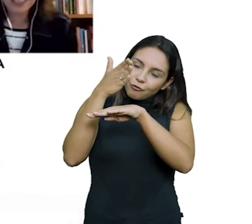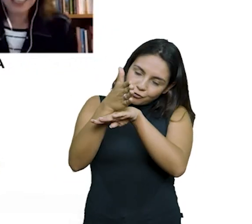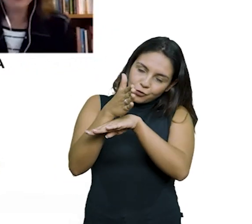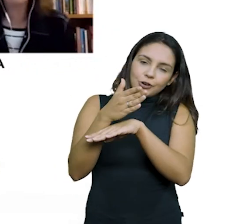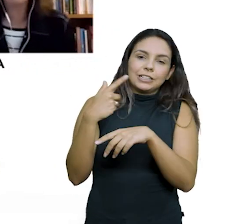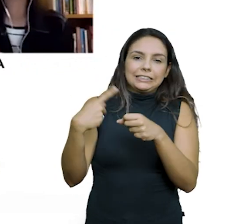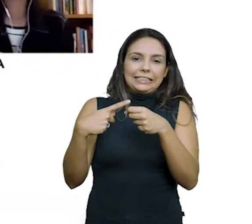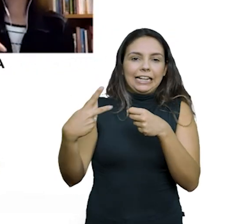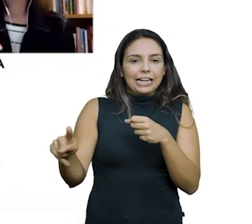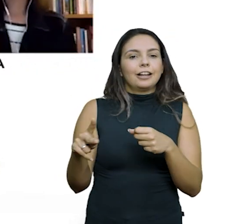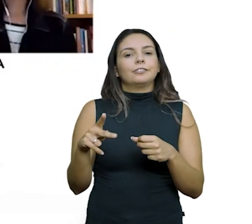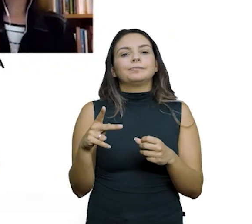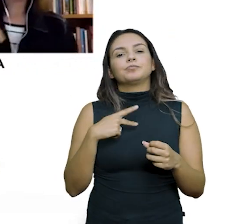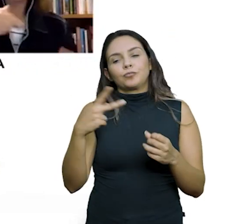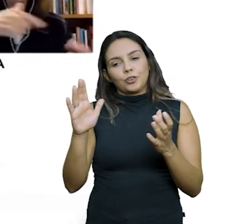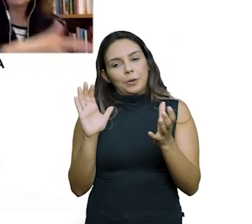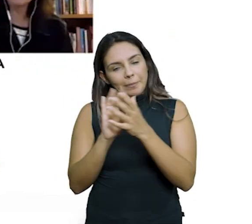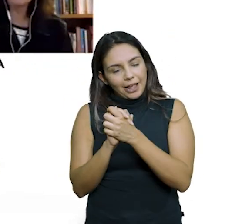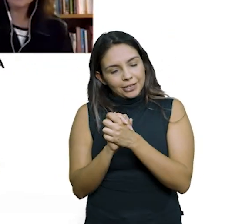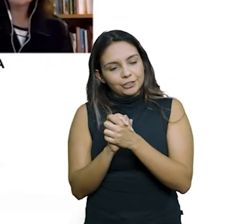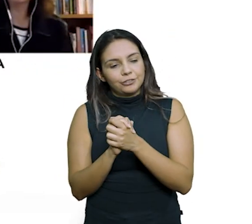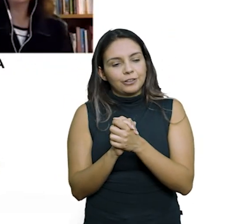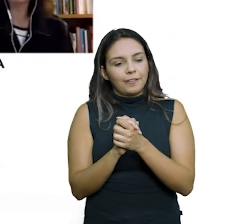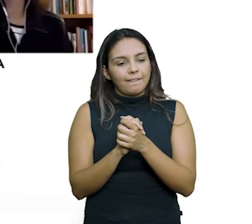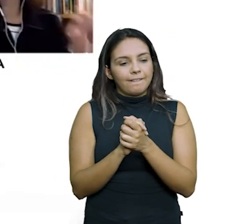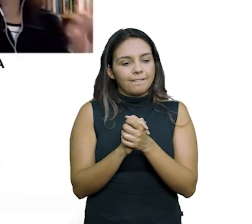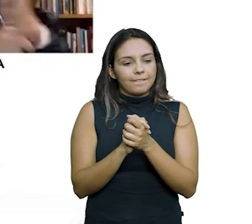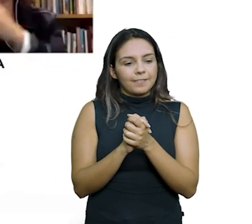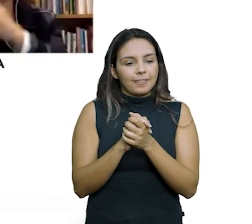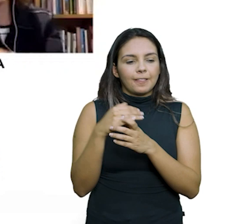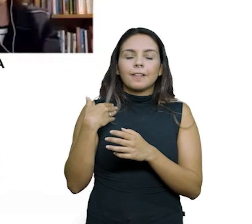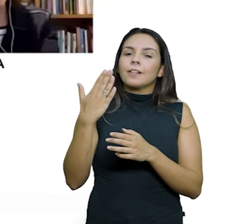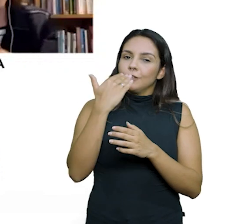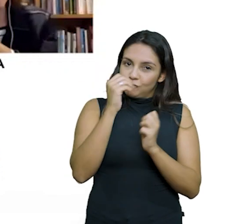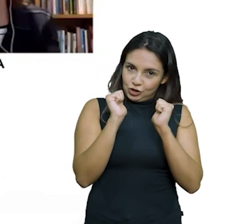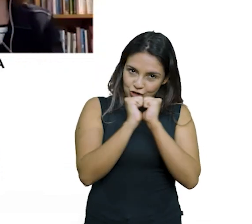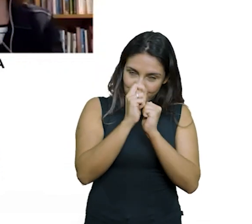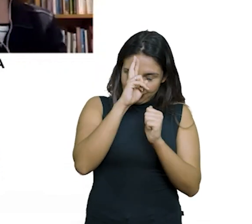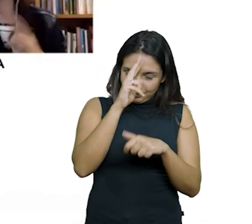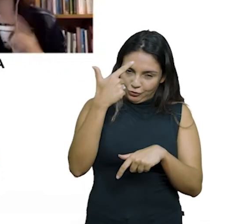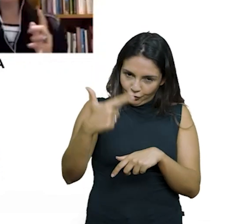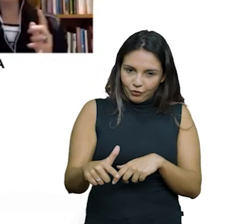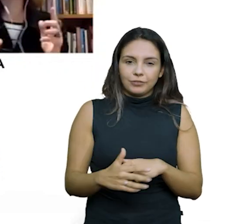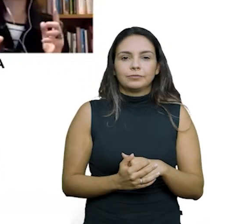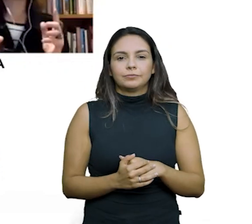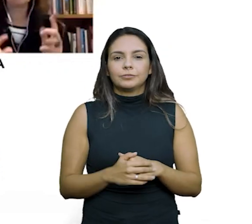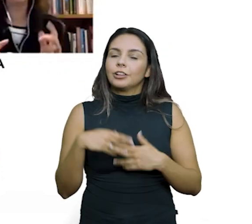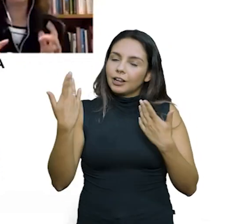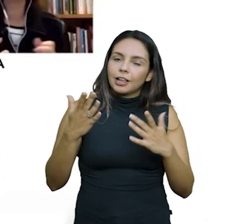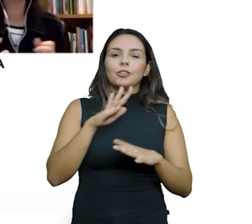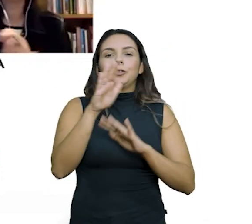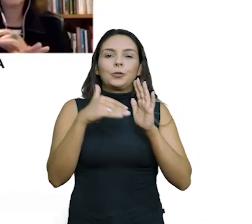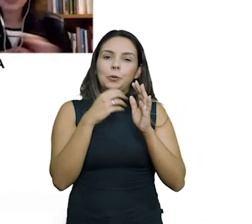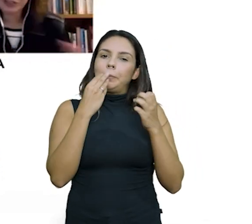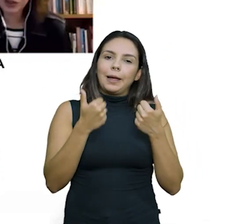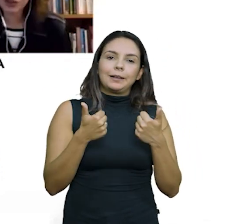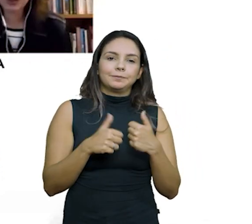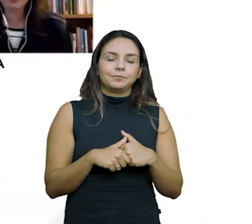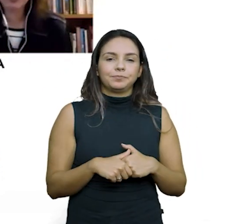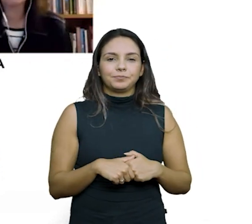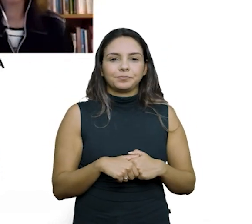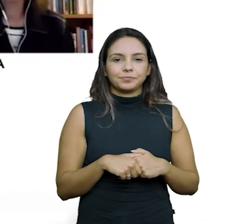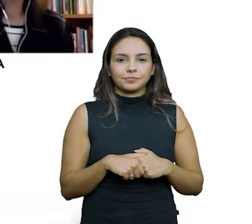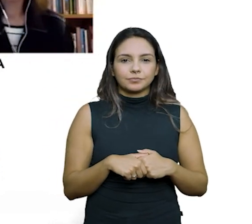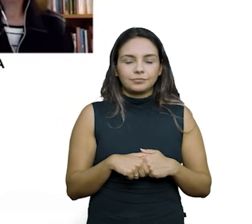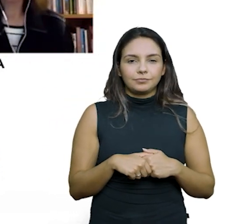Califórnia, fui jantar com ela e o marido, no outro dia eu e Fernando fomos jantar de novo com os dois e aí ficou tudo bem.